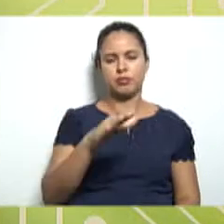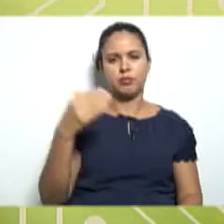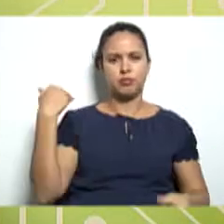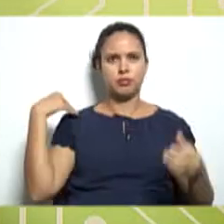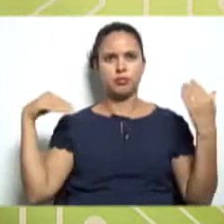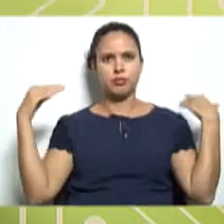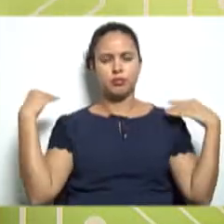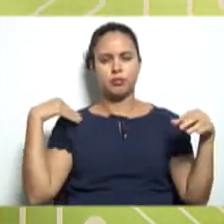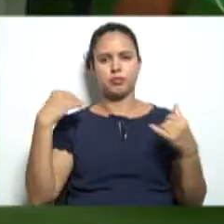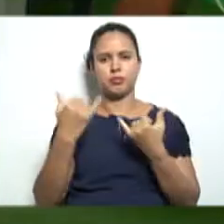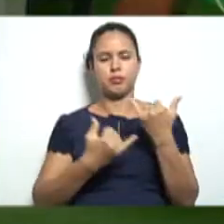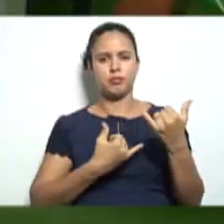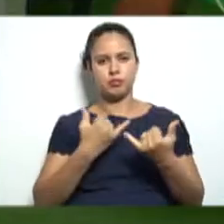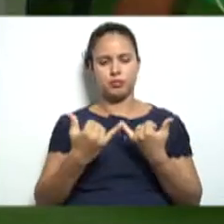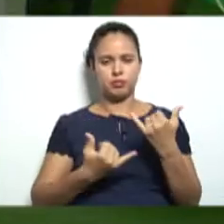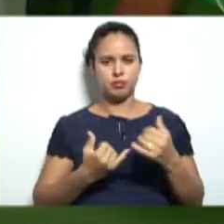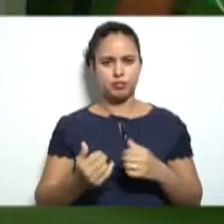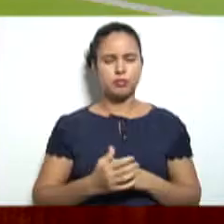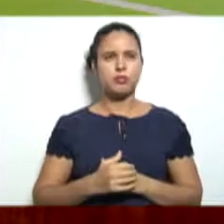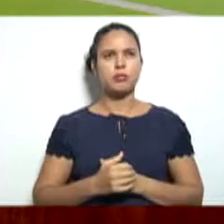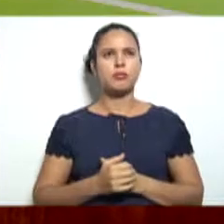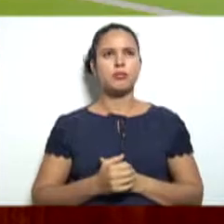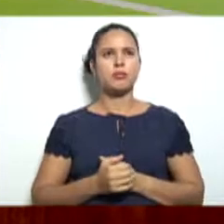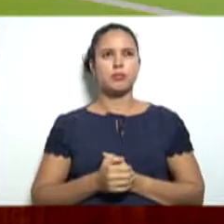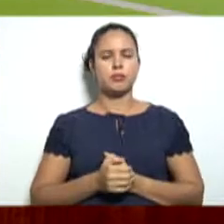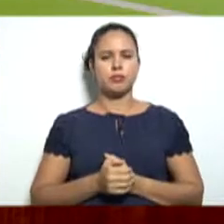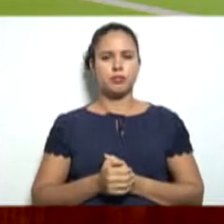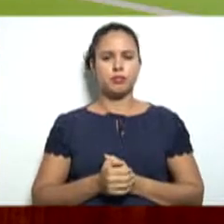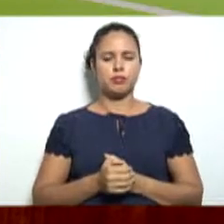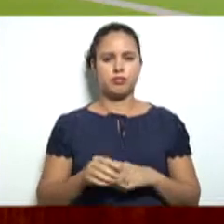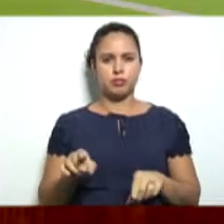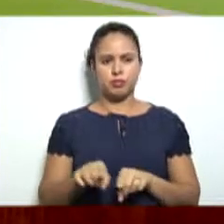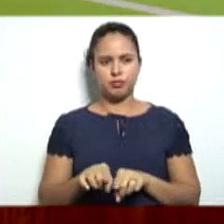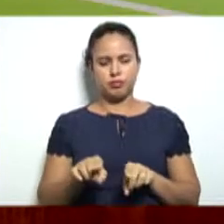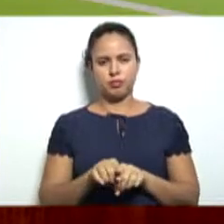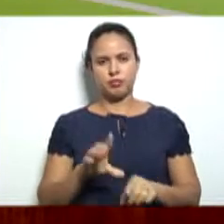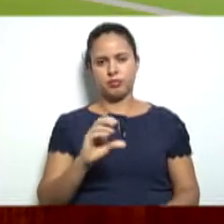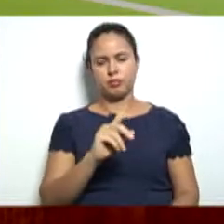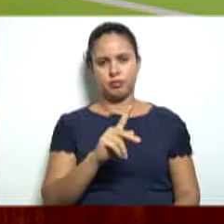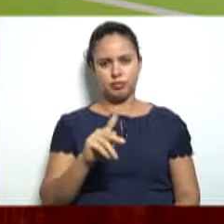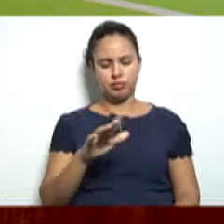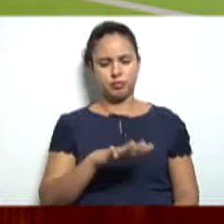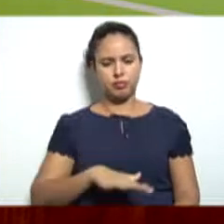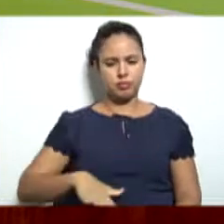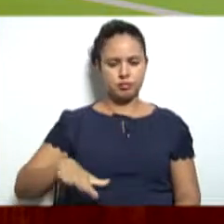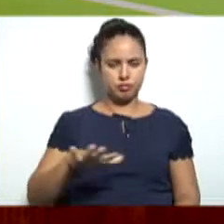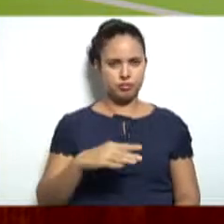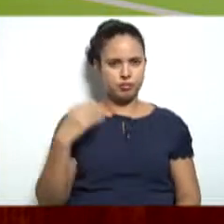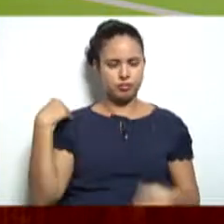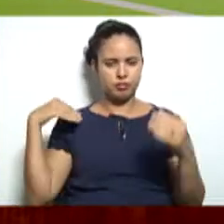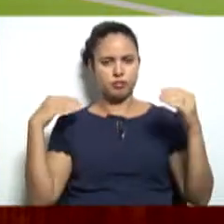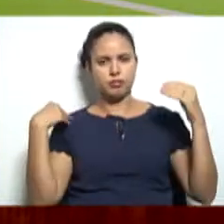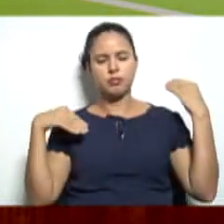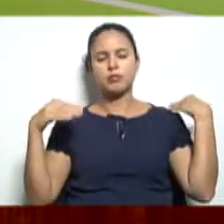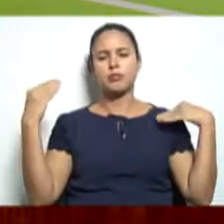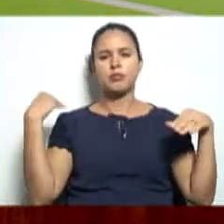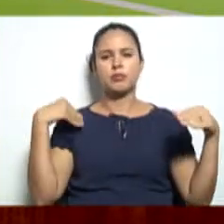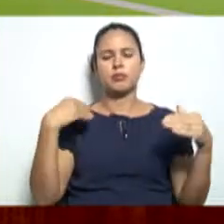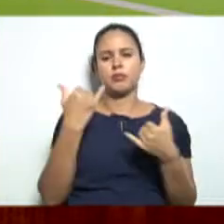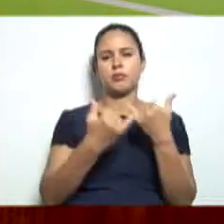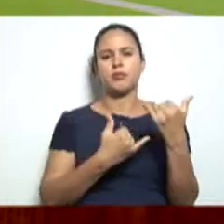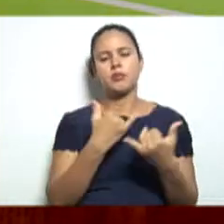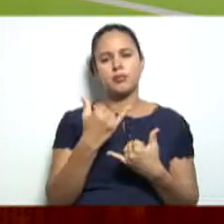e lazer. Verdade. E essas cooperativas no ramo de turismo, professora, elas agregam porque elas trazem, por